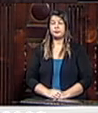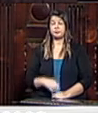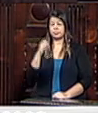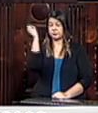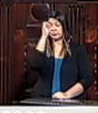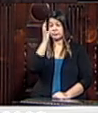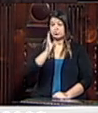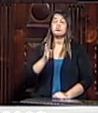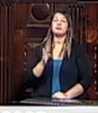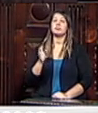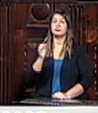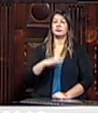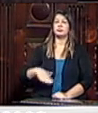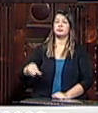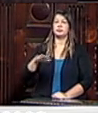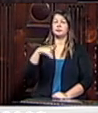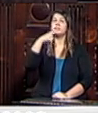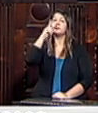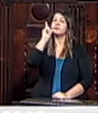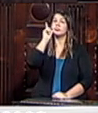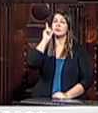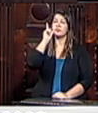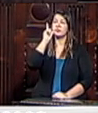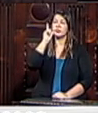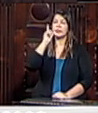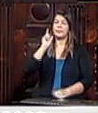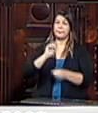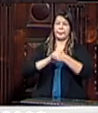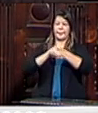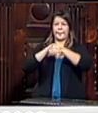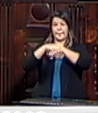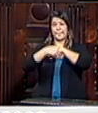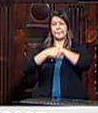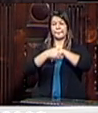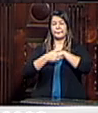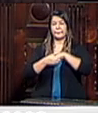Brasil foi ontem à noite